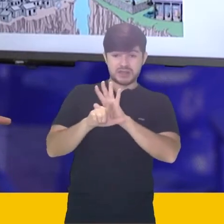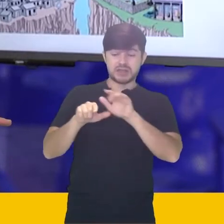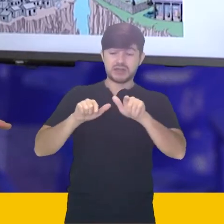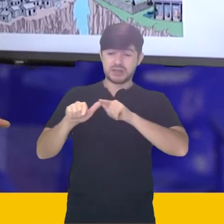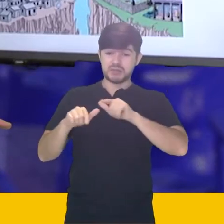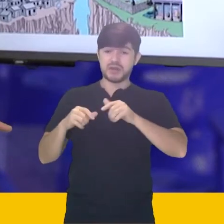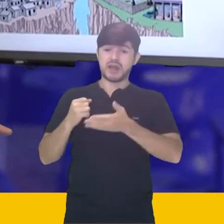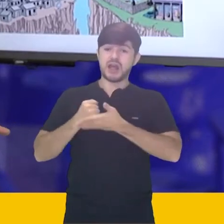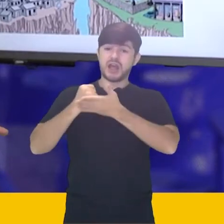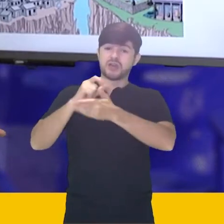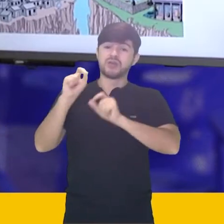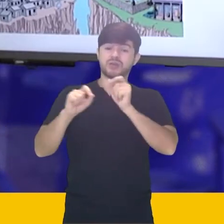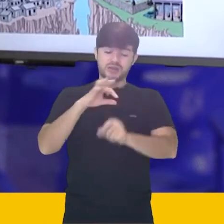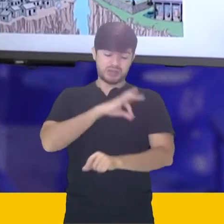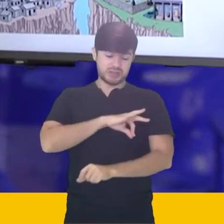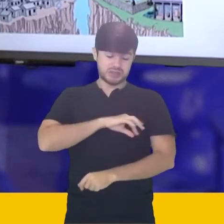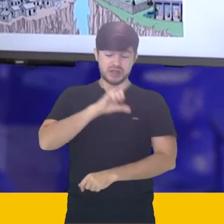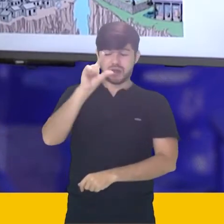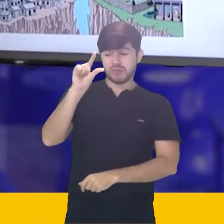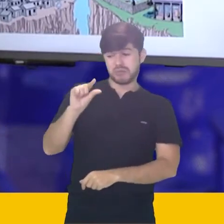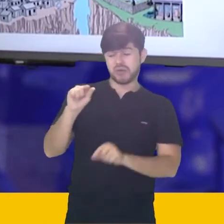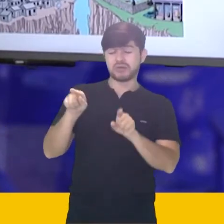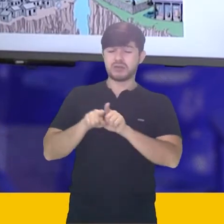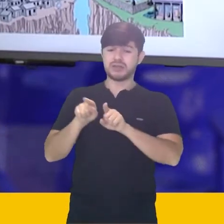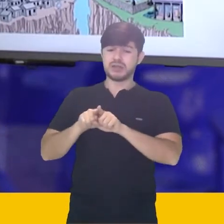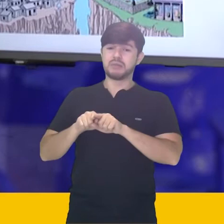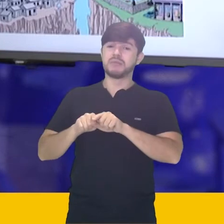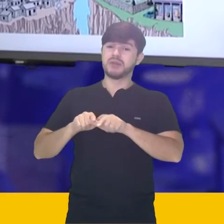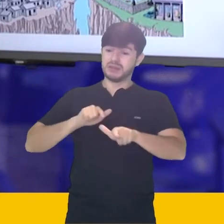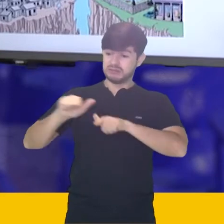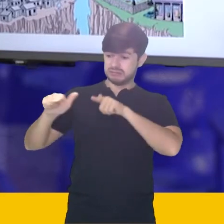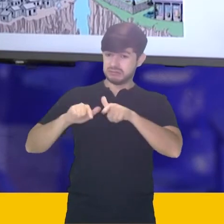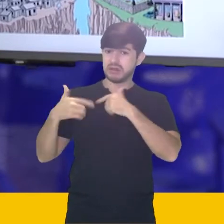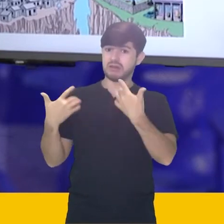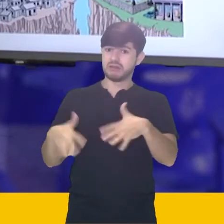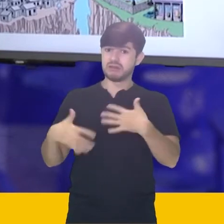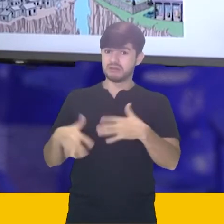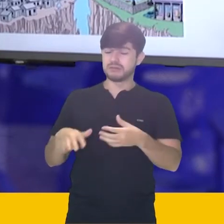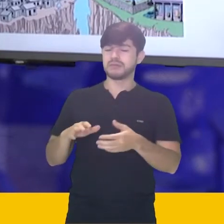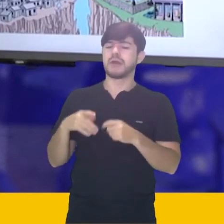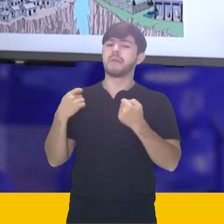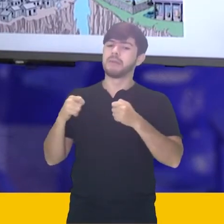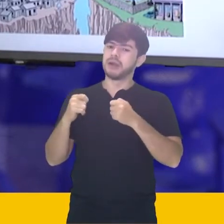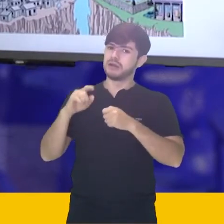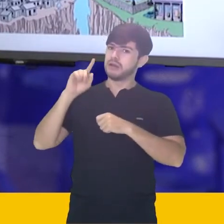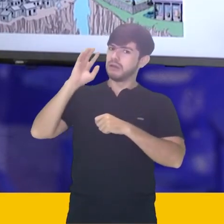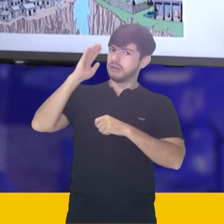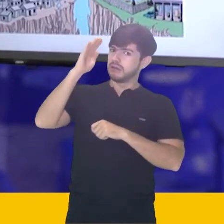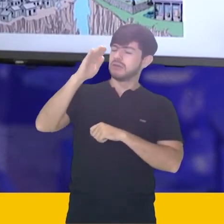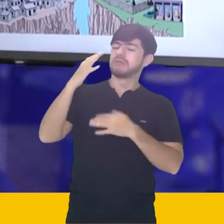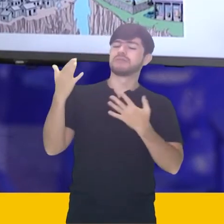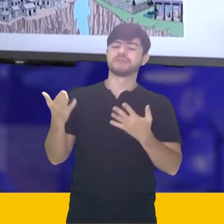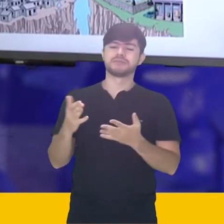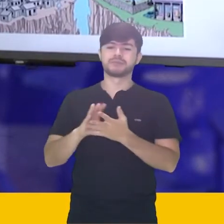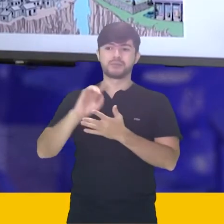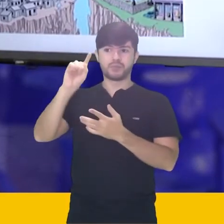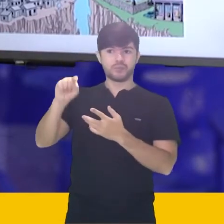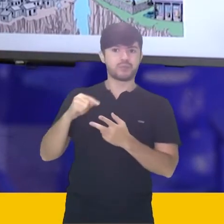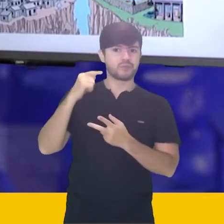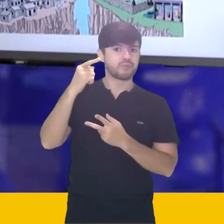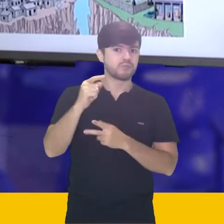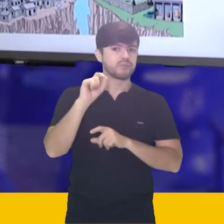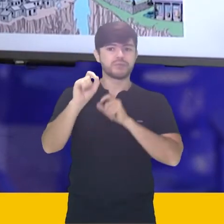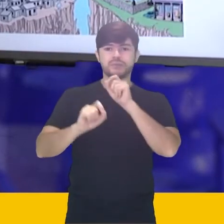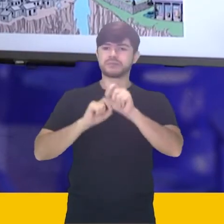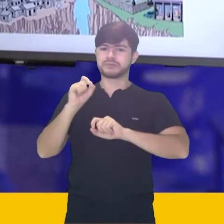trabalho no território de origem. Então, esse é um ponto que tem que ser levado em conta. E o outro ponto, né, como